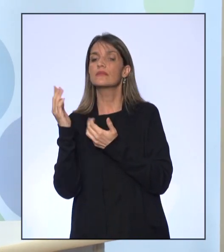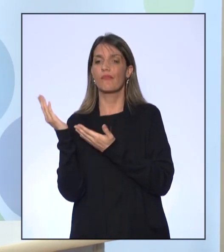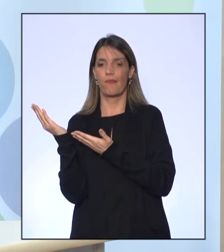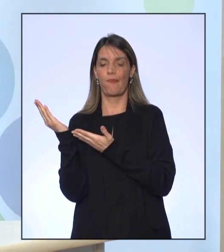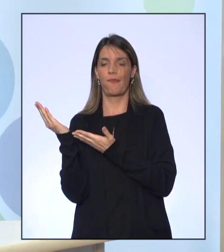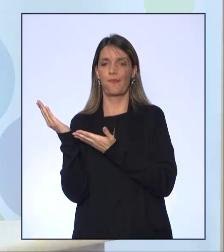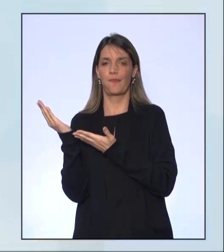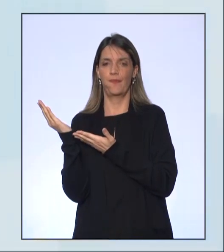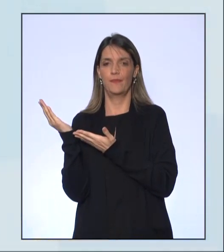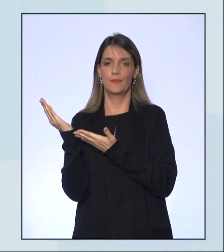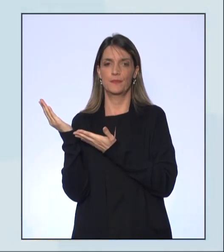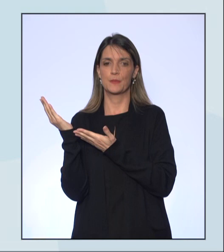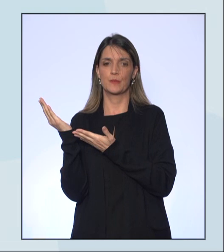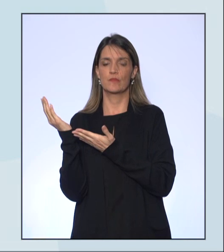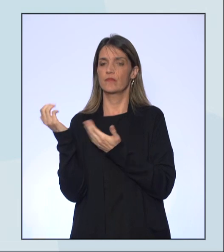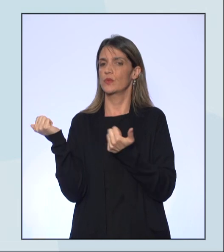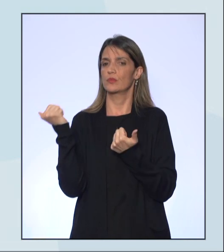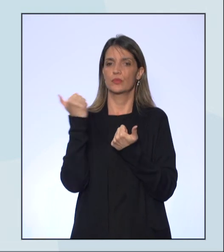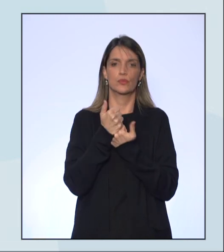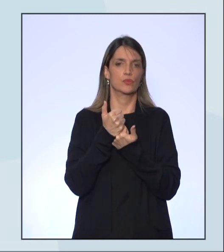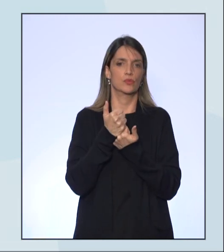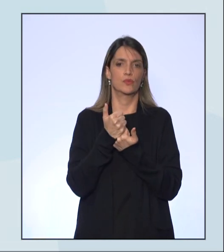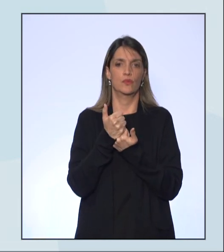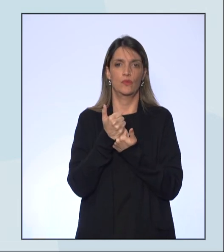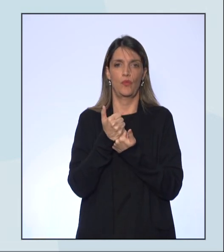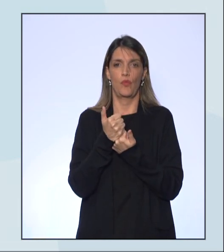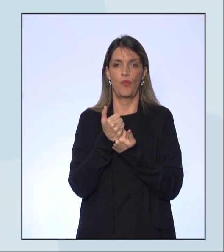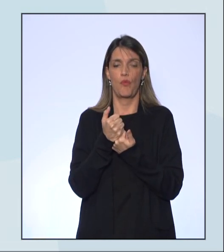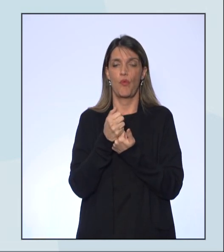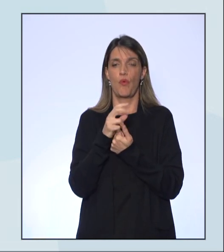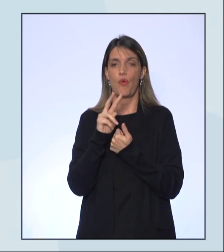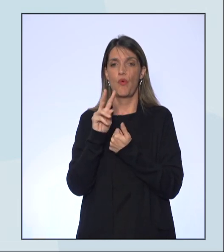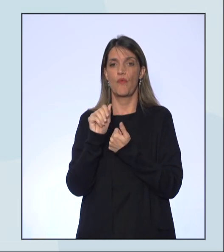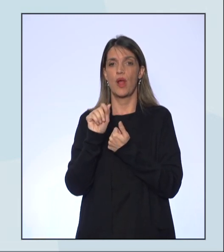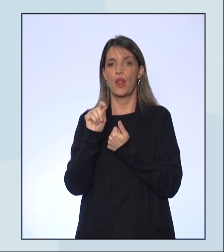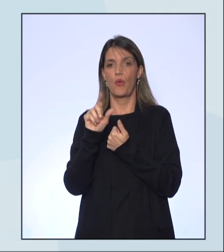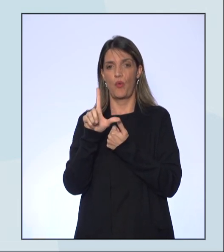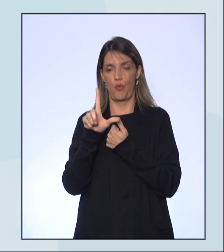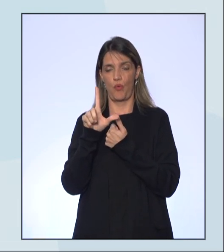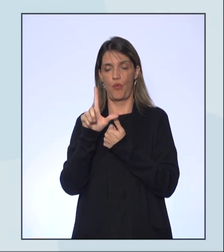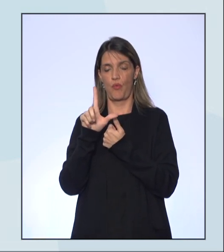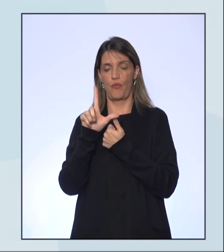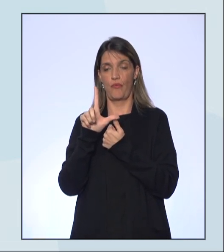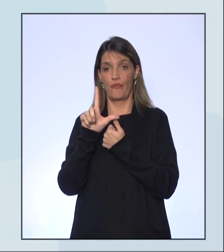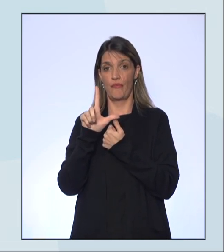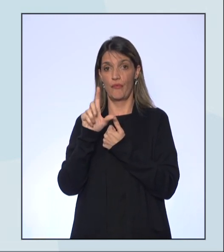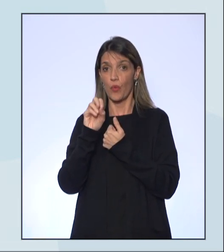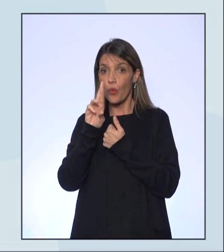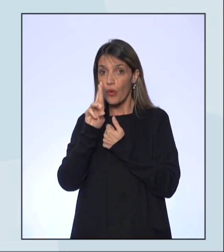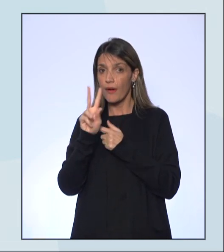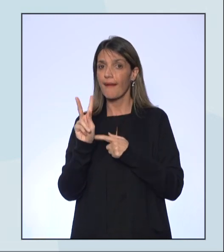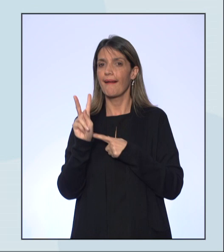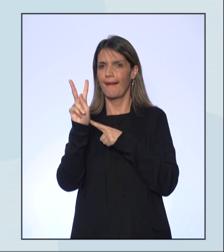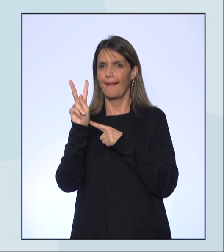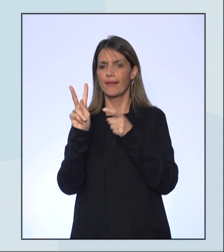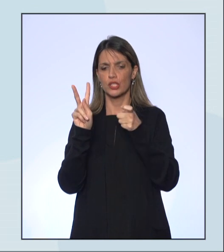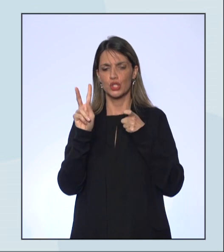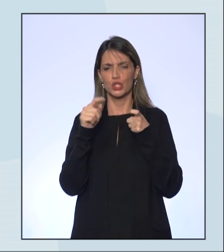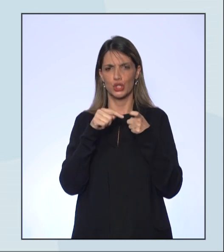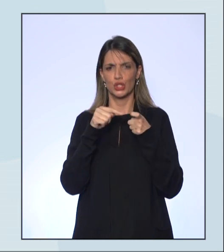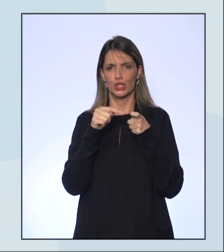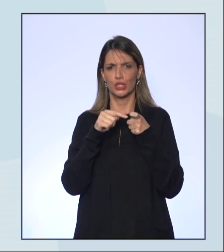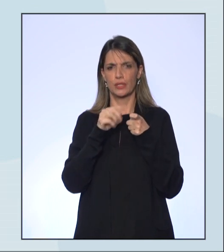estão vendo, nós substituímos o valor de K na posição ali, no caso, que era a posição do X. Então, nós colocamos os